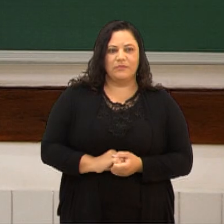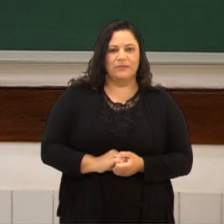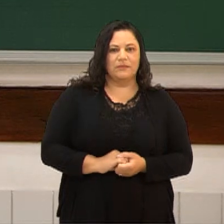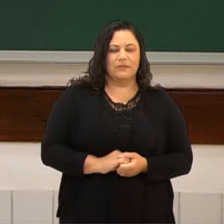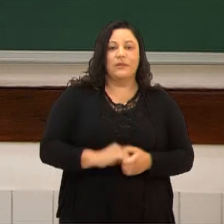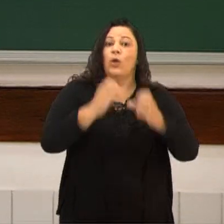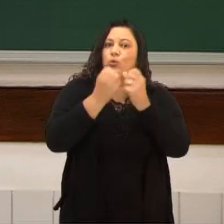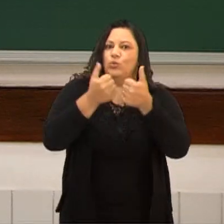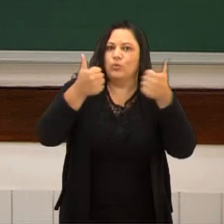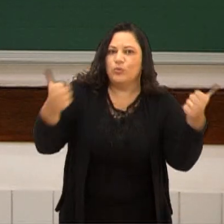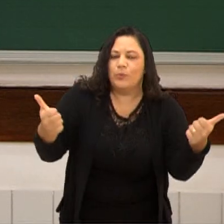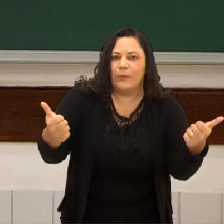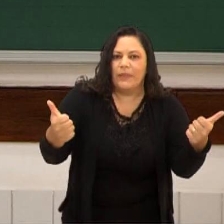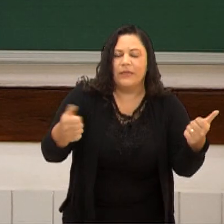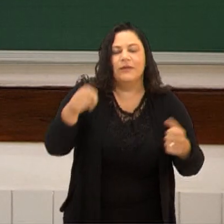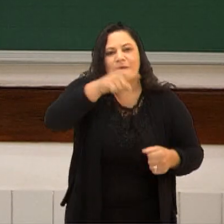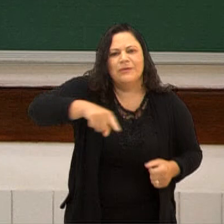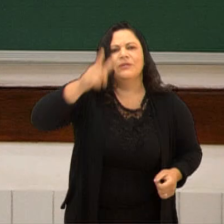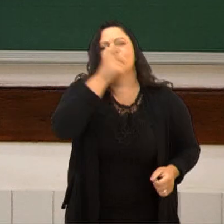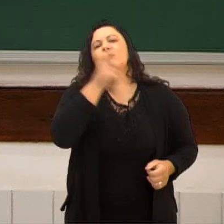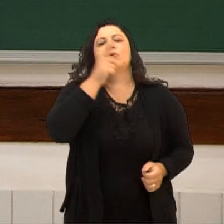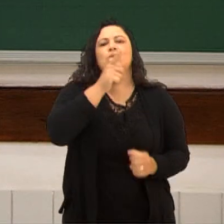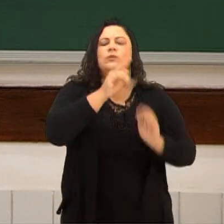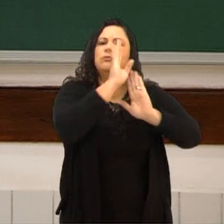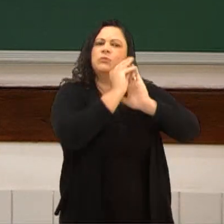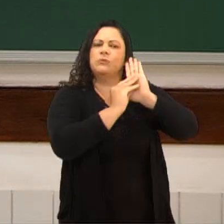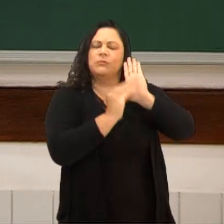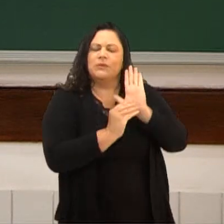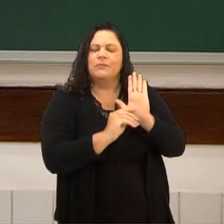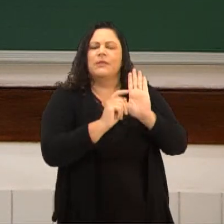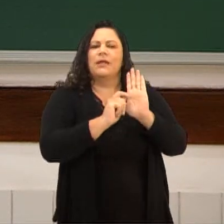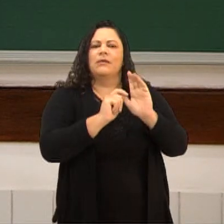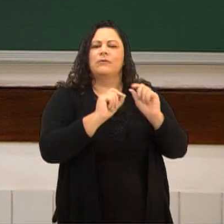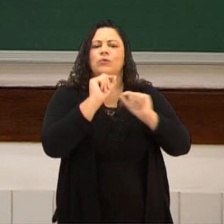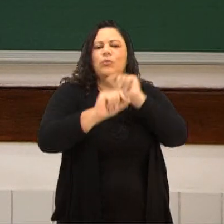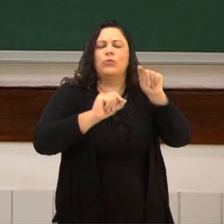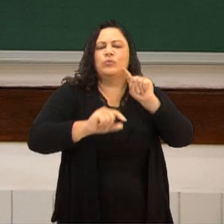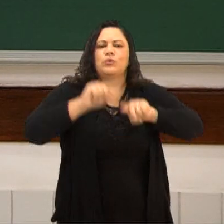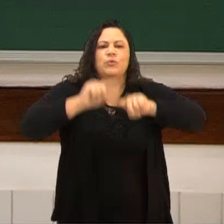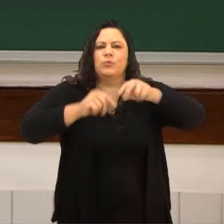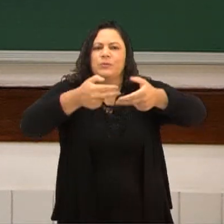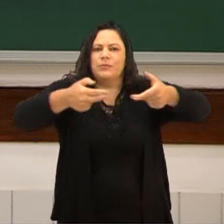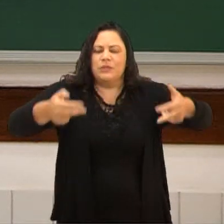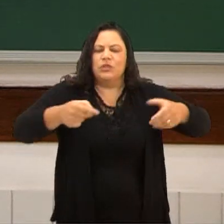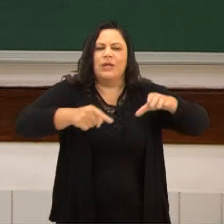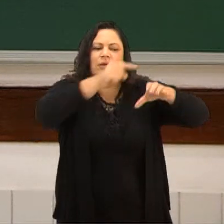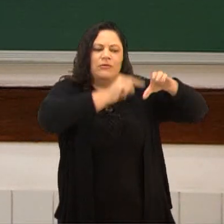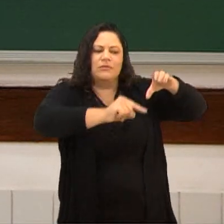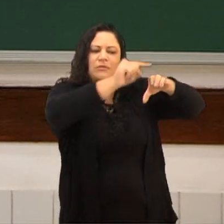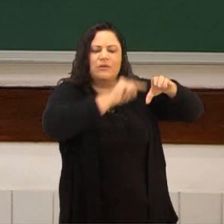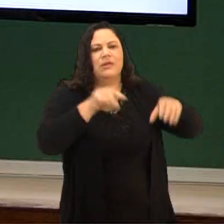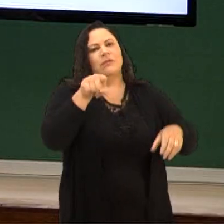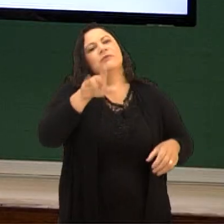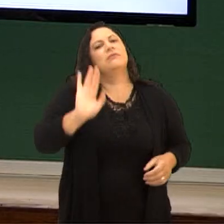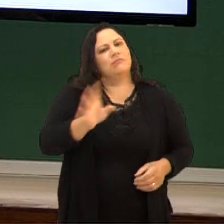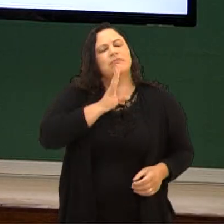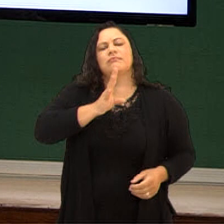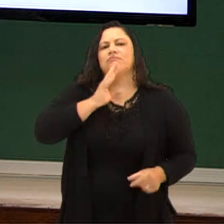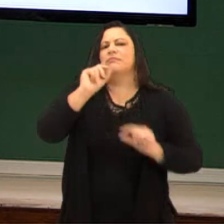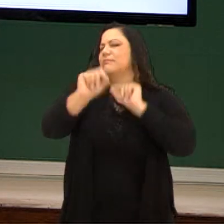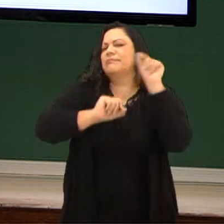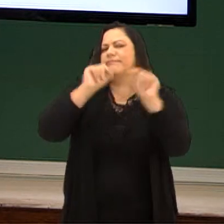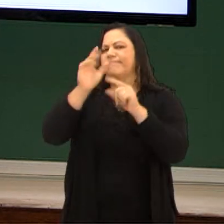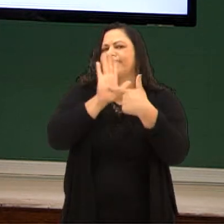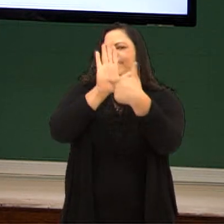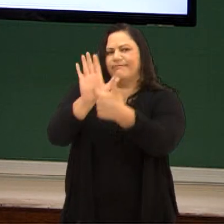Tudo bem, galerinha? Conseguiram registrar aí os objetos circulares que vocês têm, vocês conhecem? Então vamos lá. Olha quais que foram